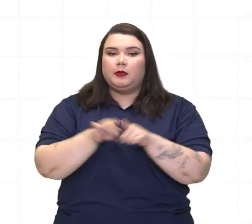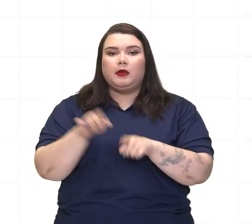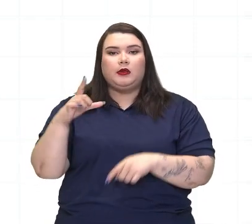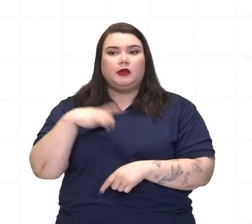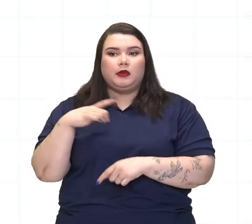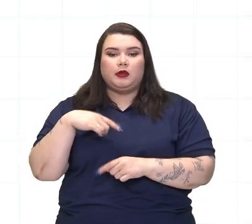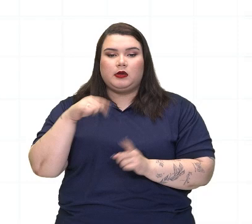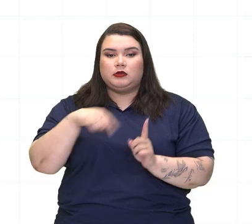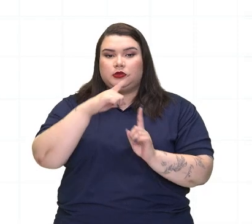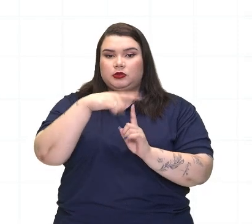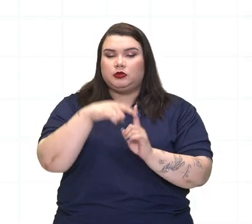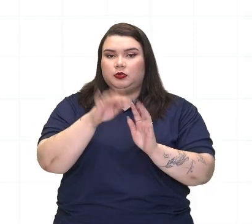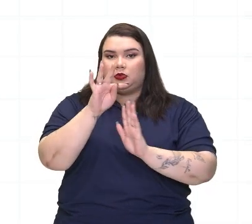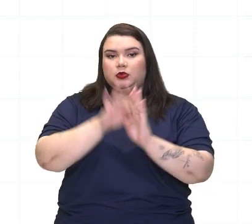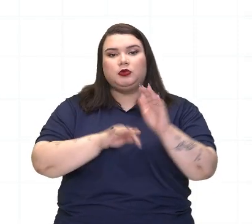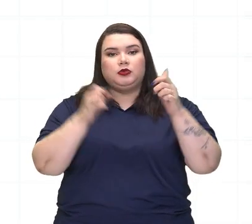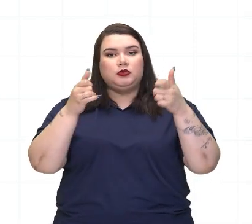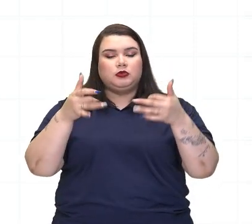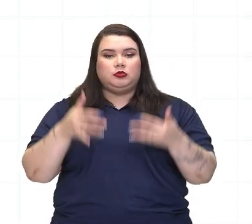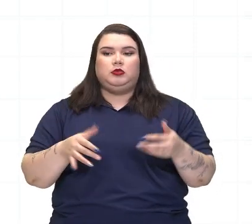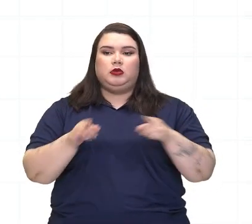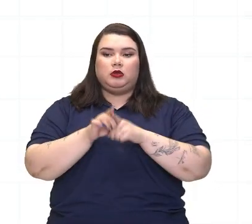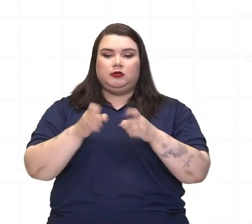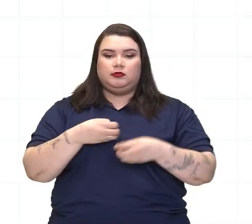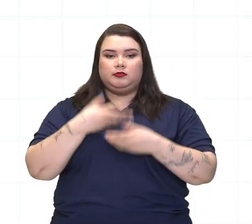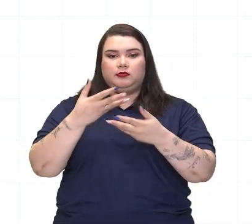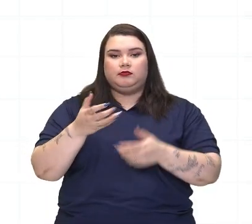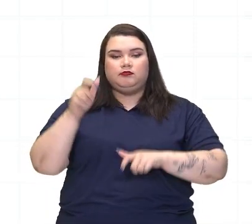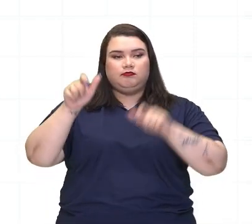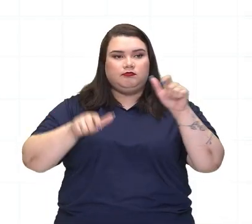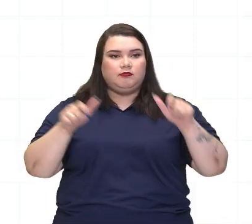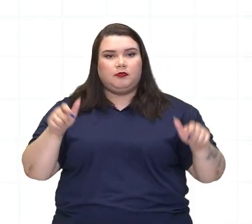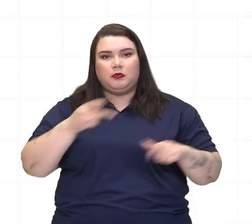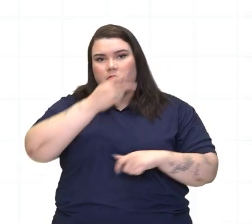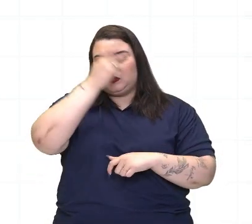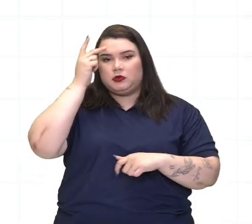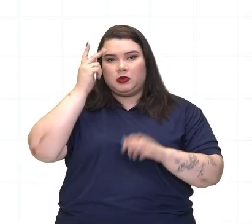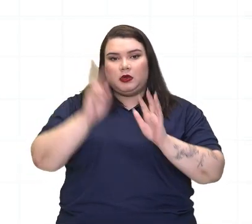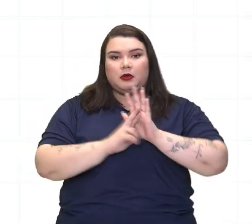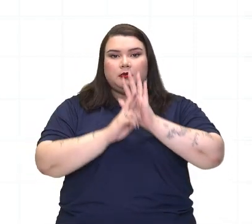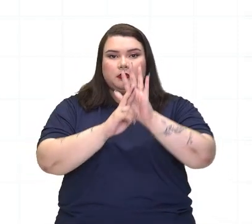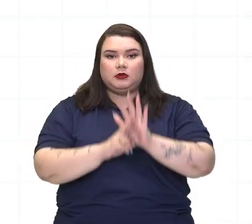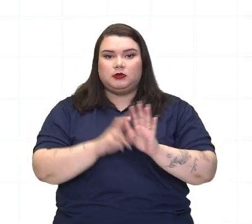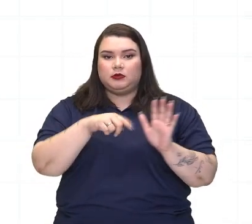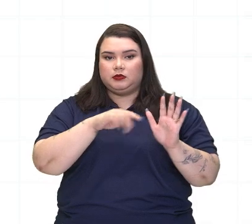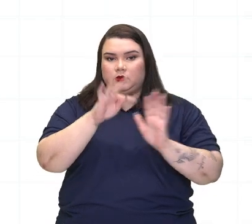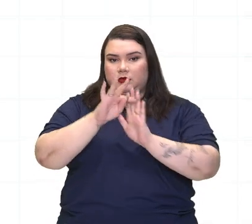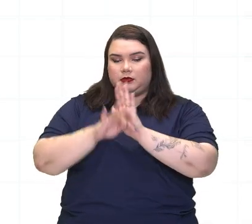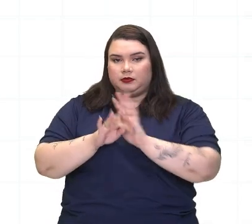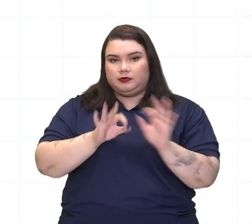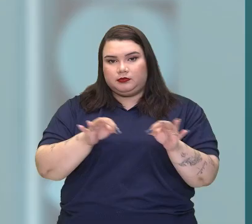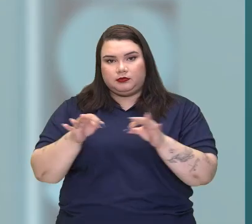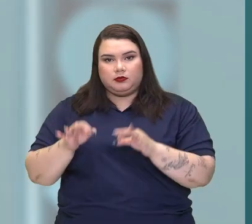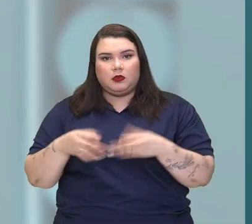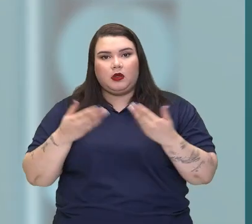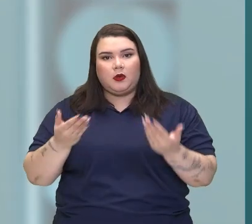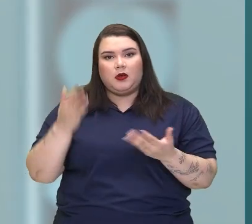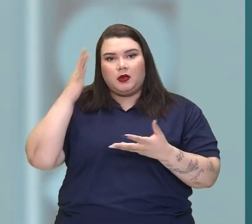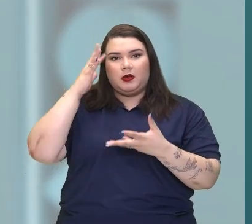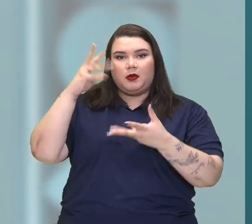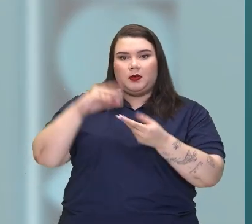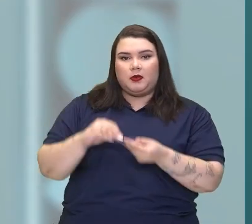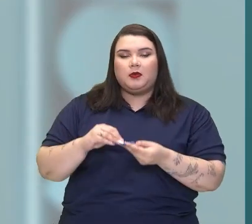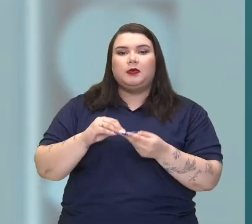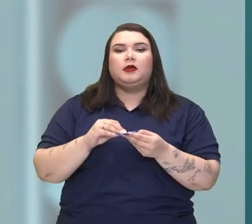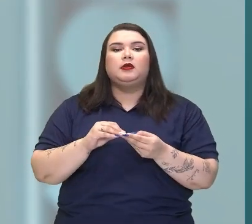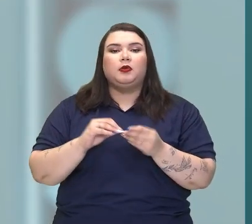nesse tipo de texto, que eu traga também a fala de especialistas, o que representem esses grupos, perfeito? Eu acho que isso aqui é o suficiente para a gente